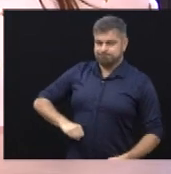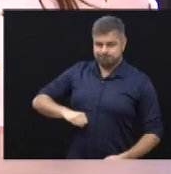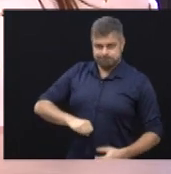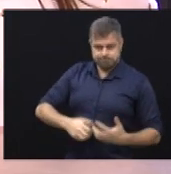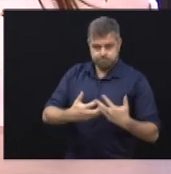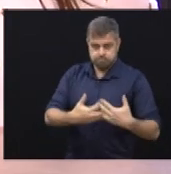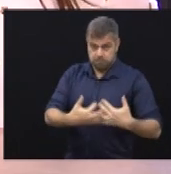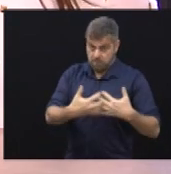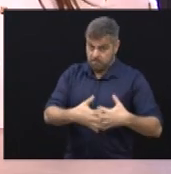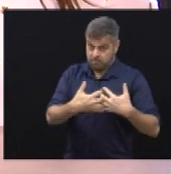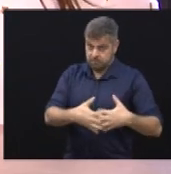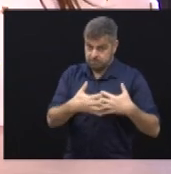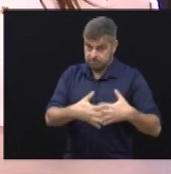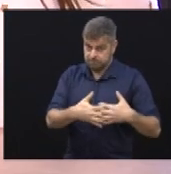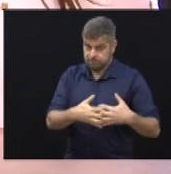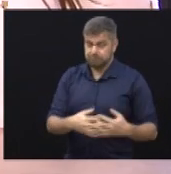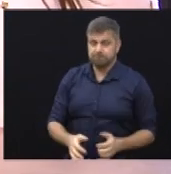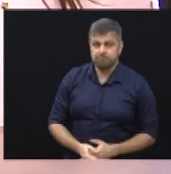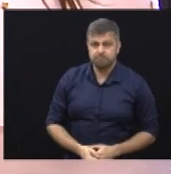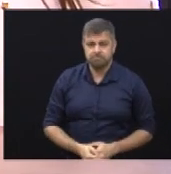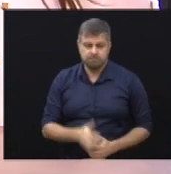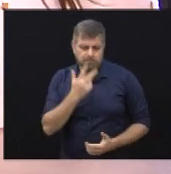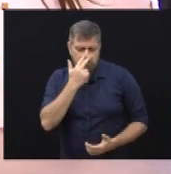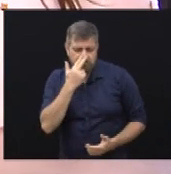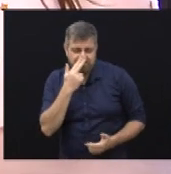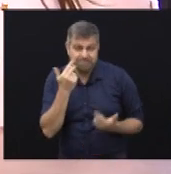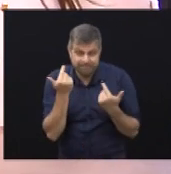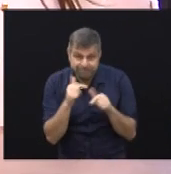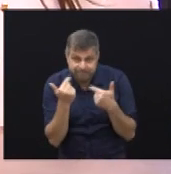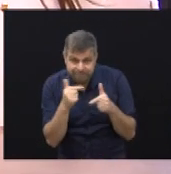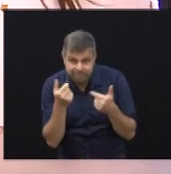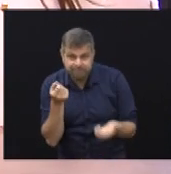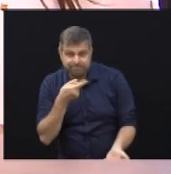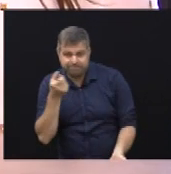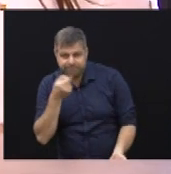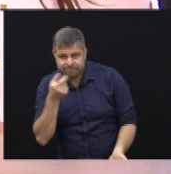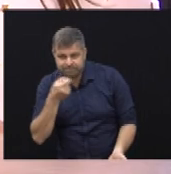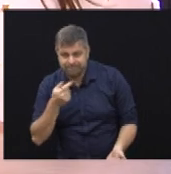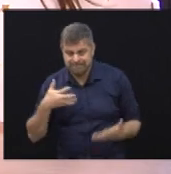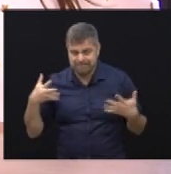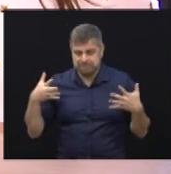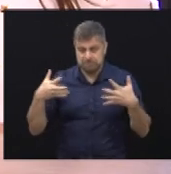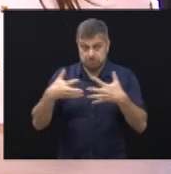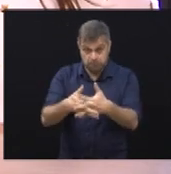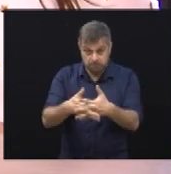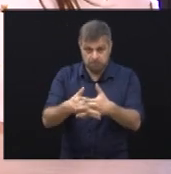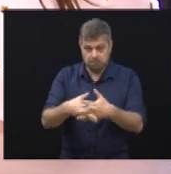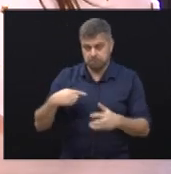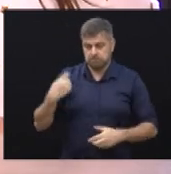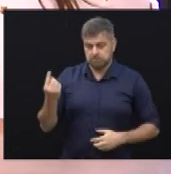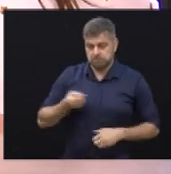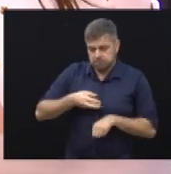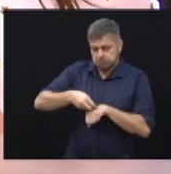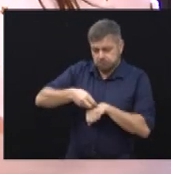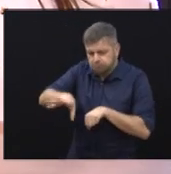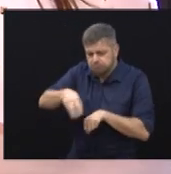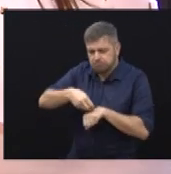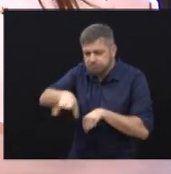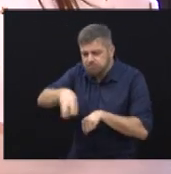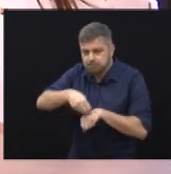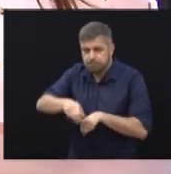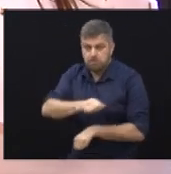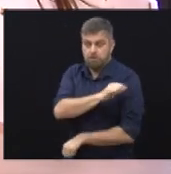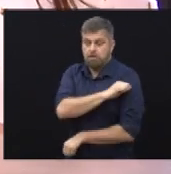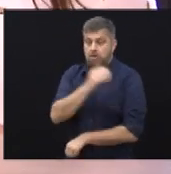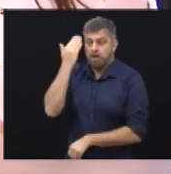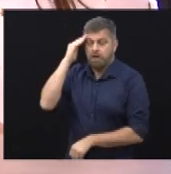esse tratamento, né? Então, é engraçado que é um pouco complicado a gente passar isso